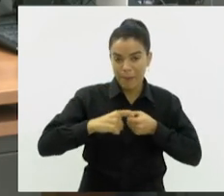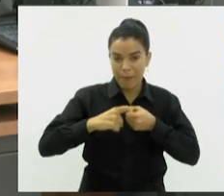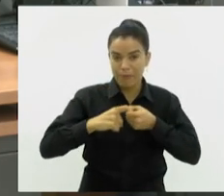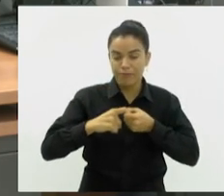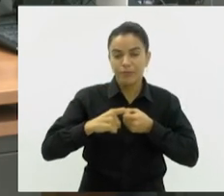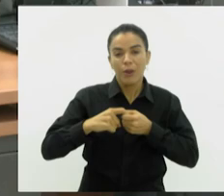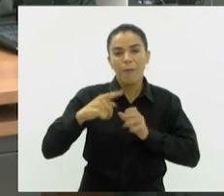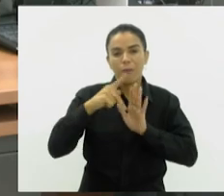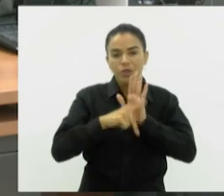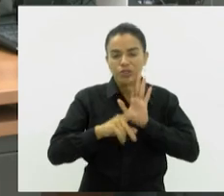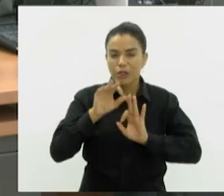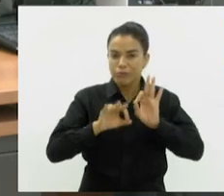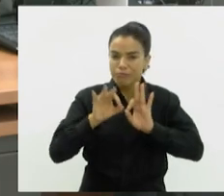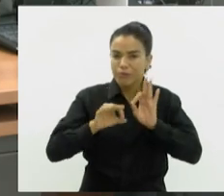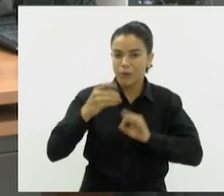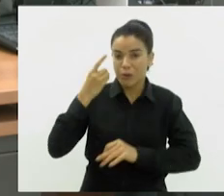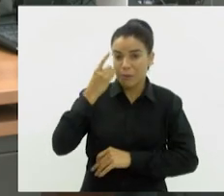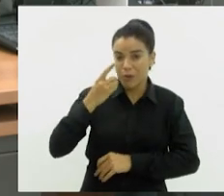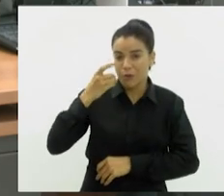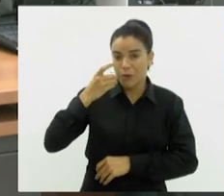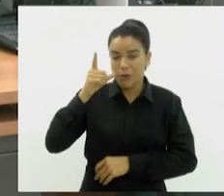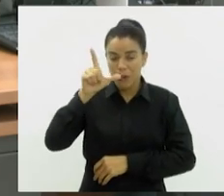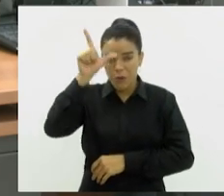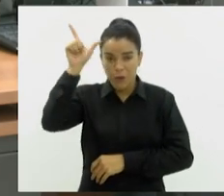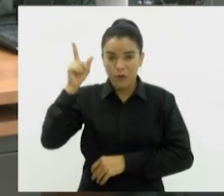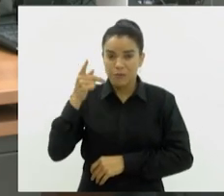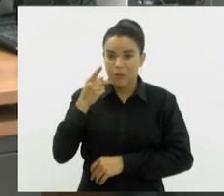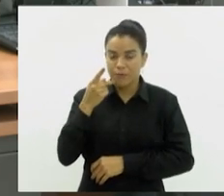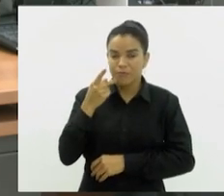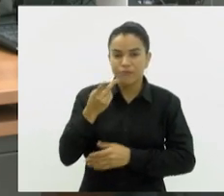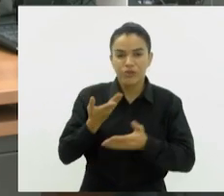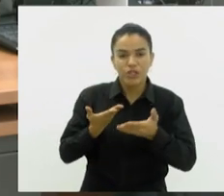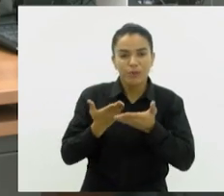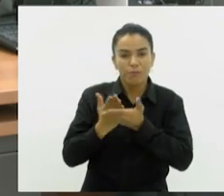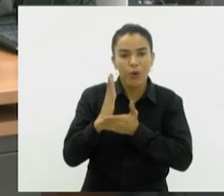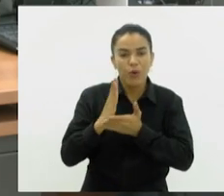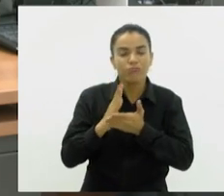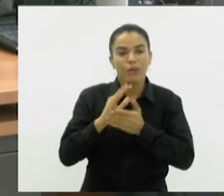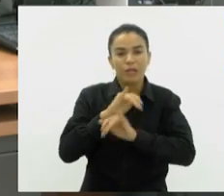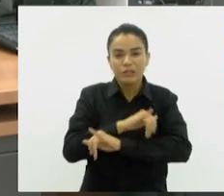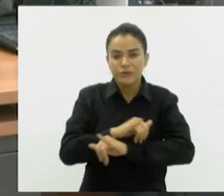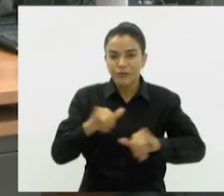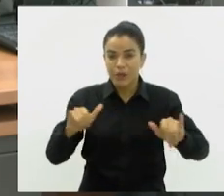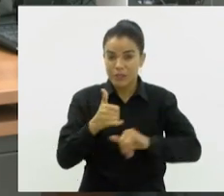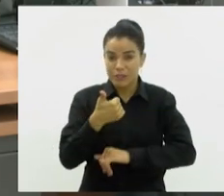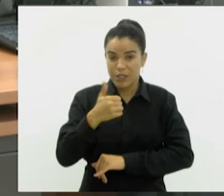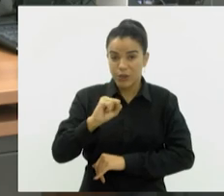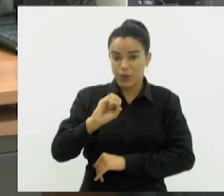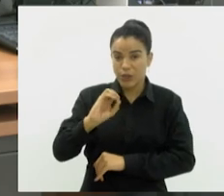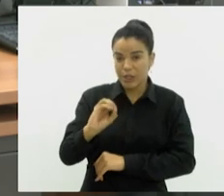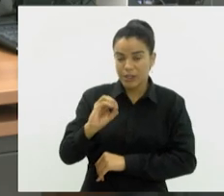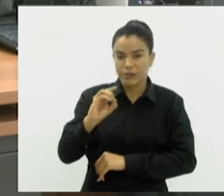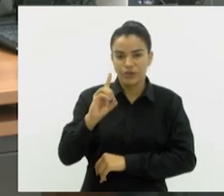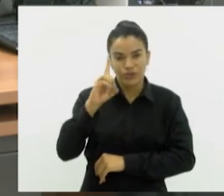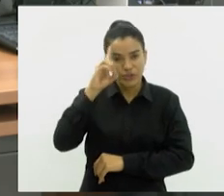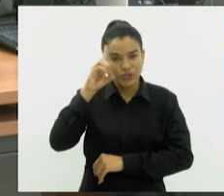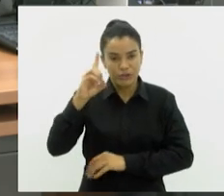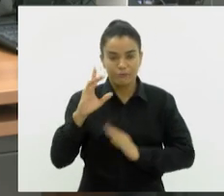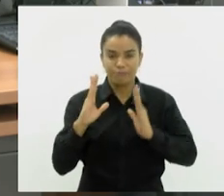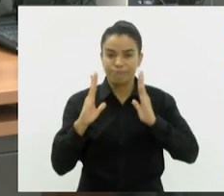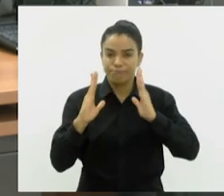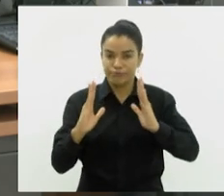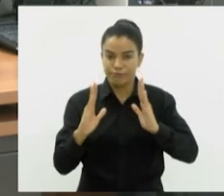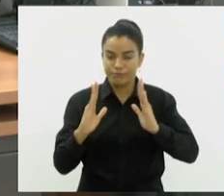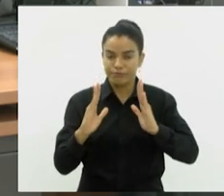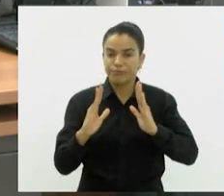determina que esses estudos sejam divulgados em até 180 dias após a aprovação final da lei a medida